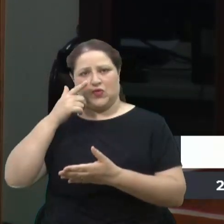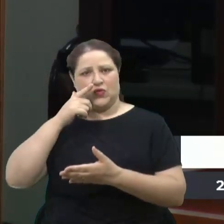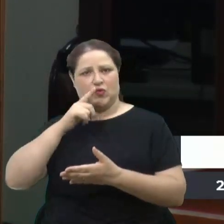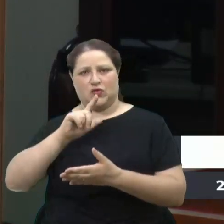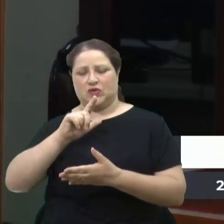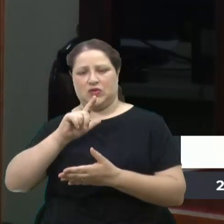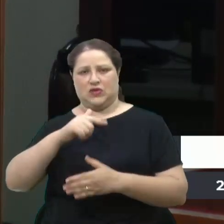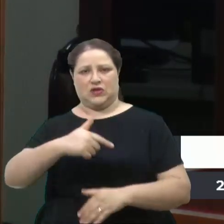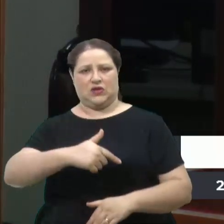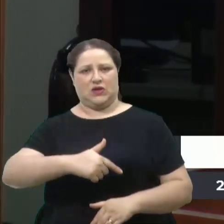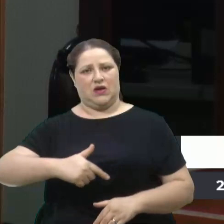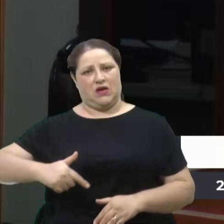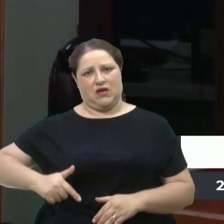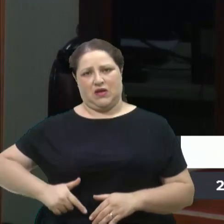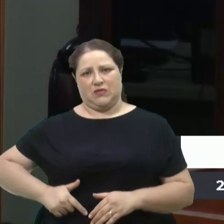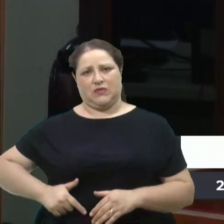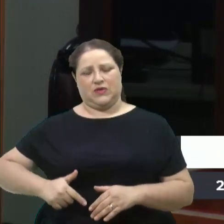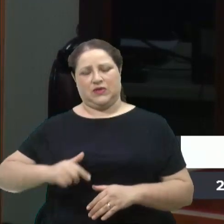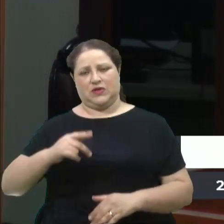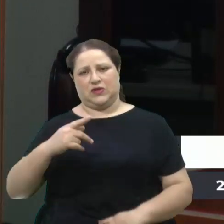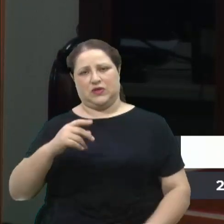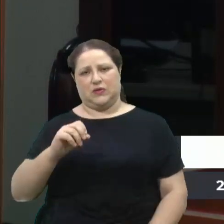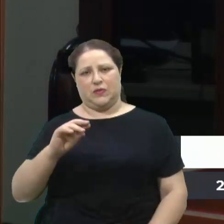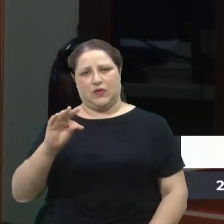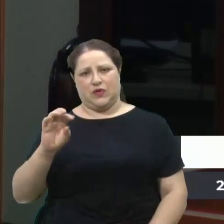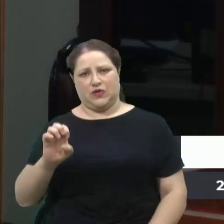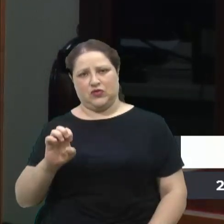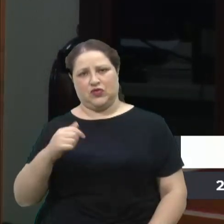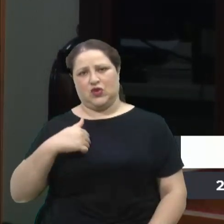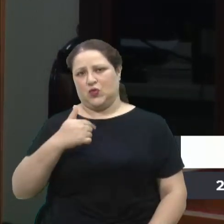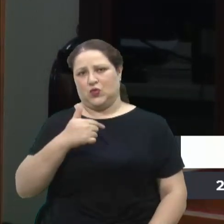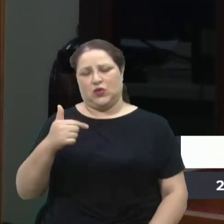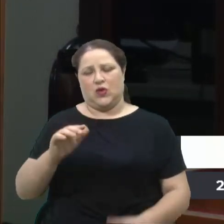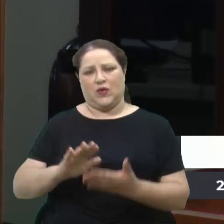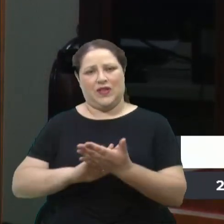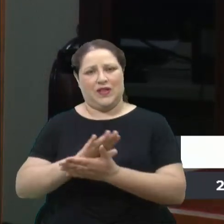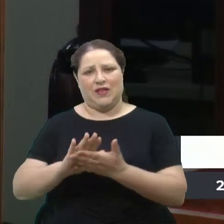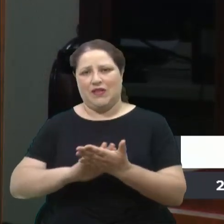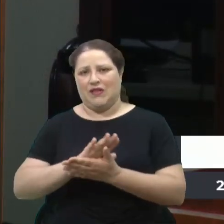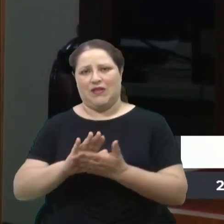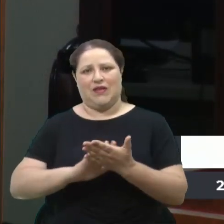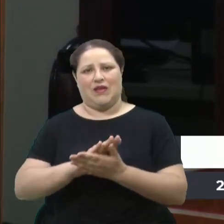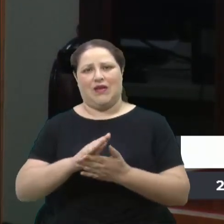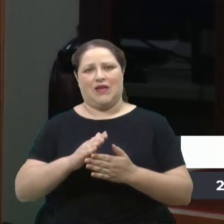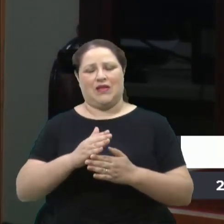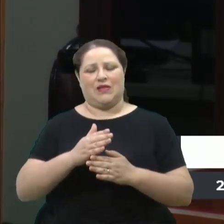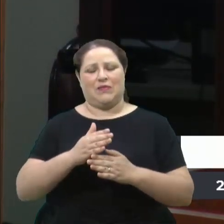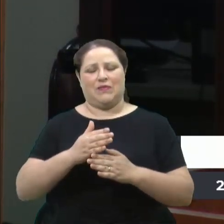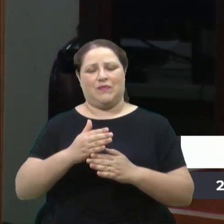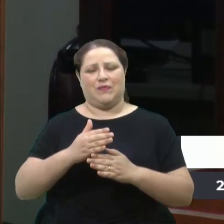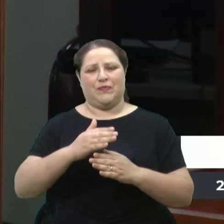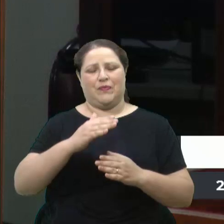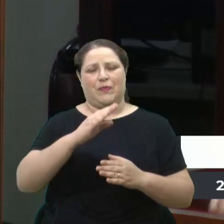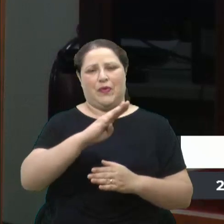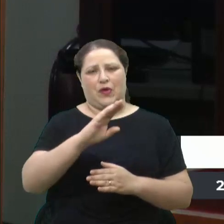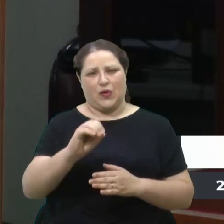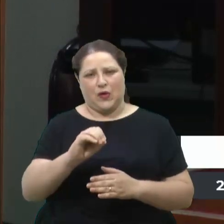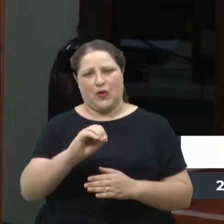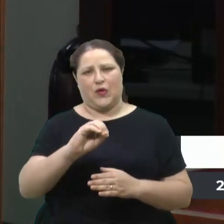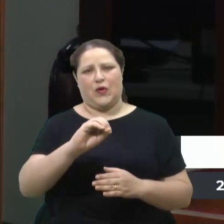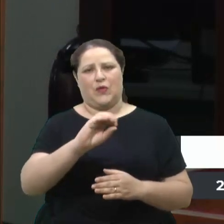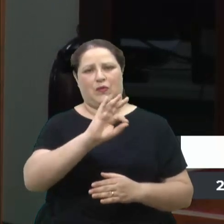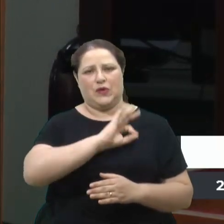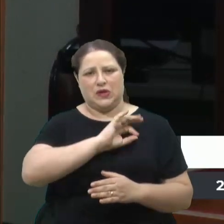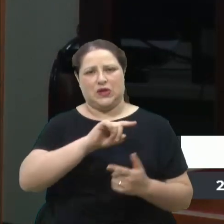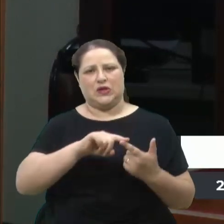tenho uma passagem. Eu não tenho um processo no fórum. Eu nunca tive um problema com a justiça e ainda não